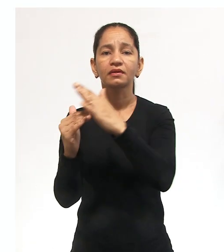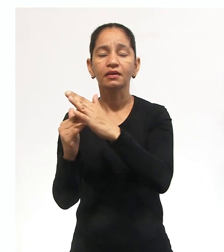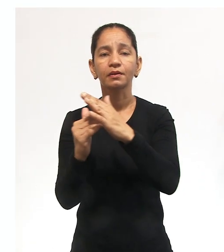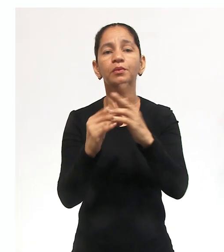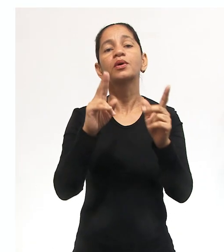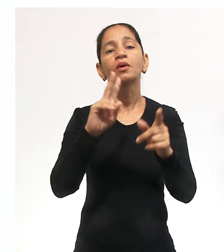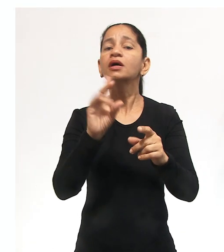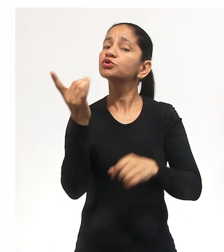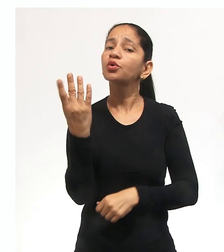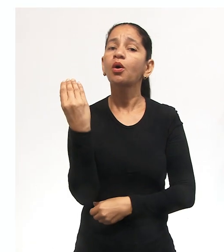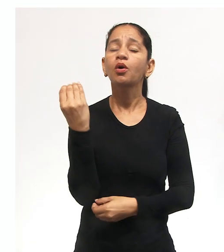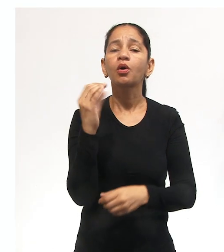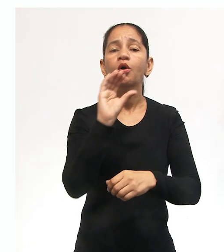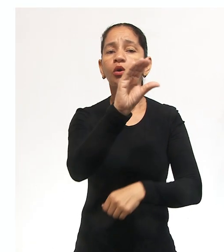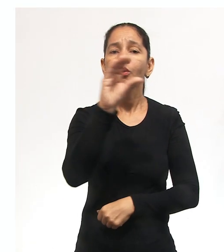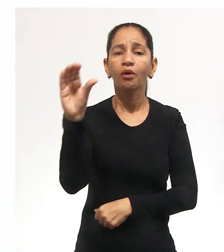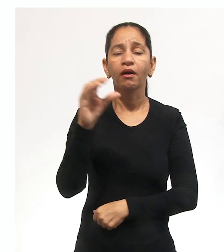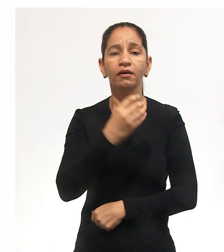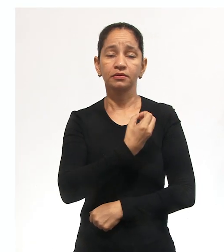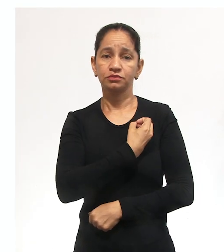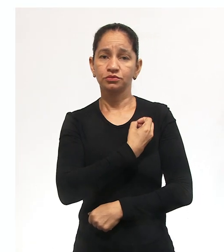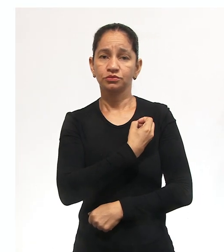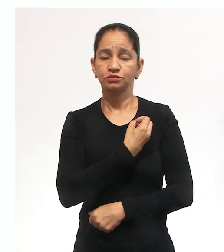vai substituir os valores.